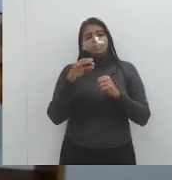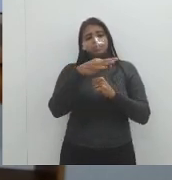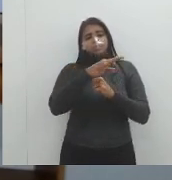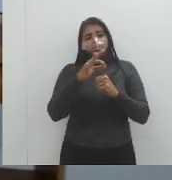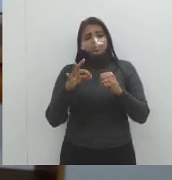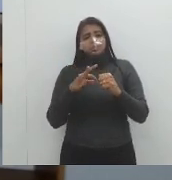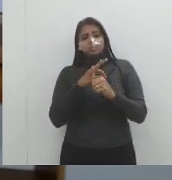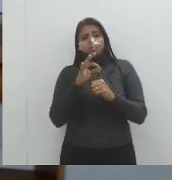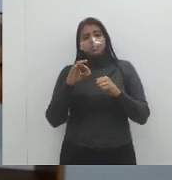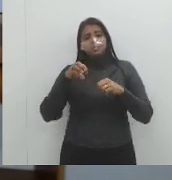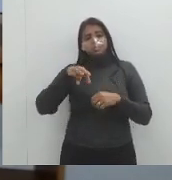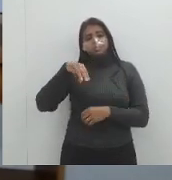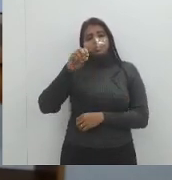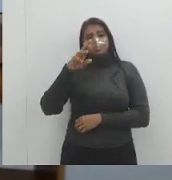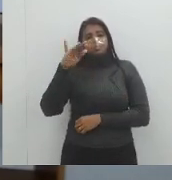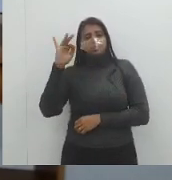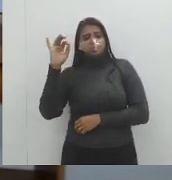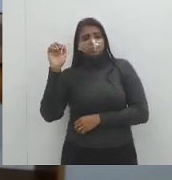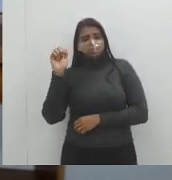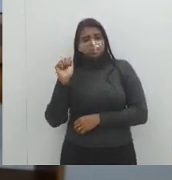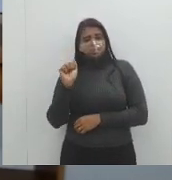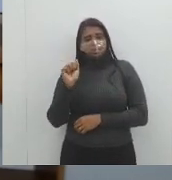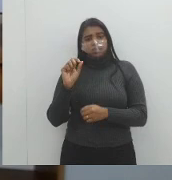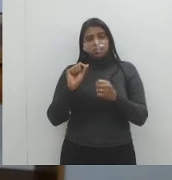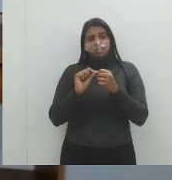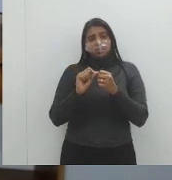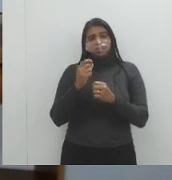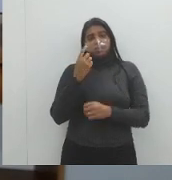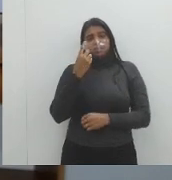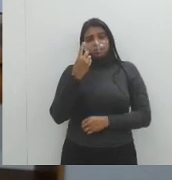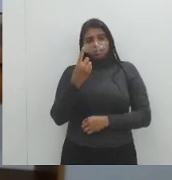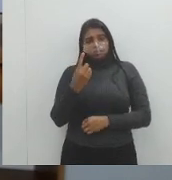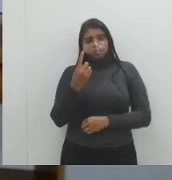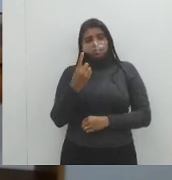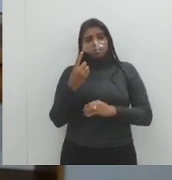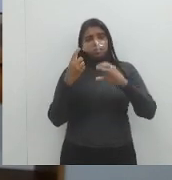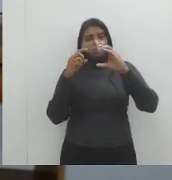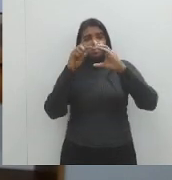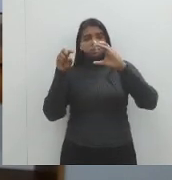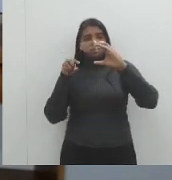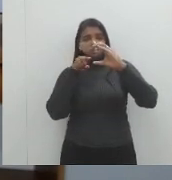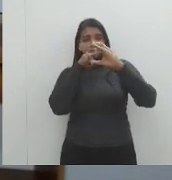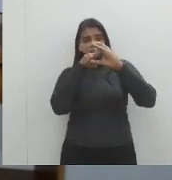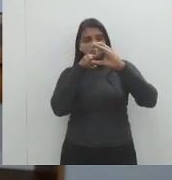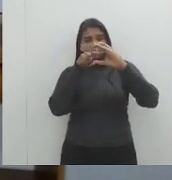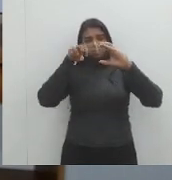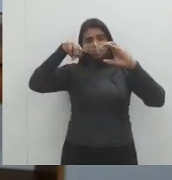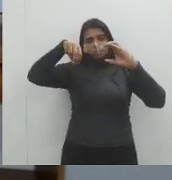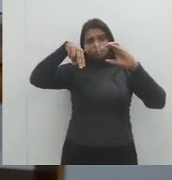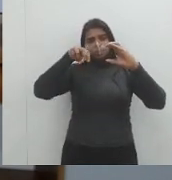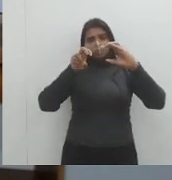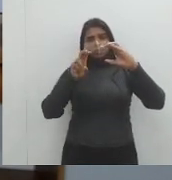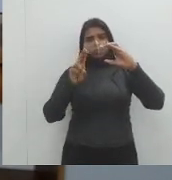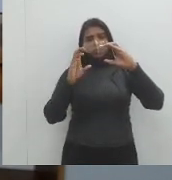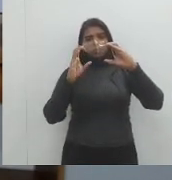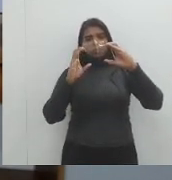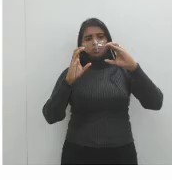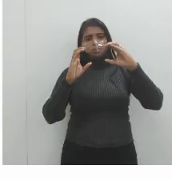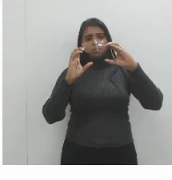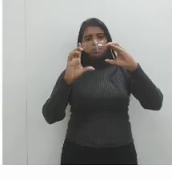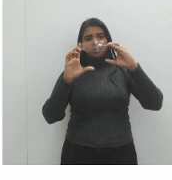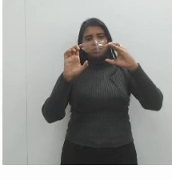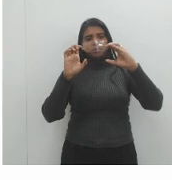matéria e esse átomo ele é formado por um núcleo, aqui nessa região central, que está com essas bolinhas